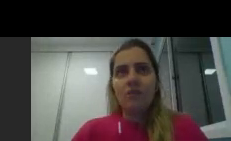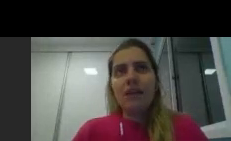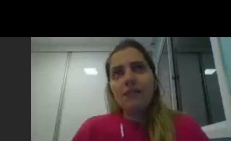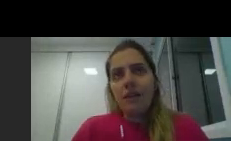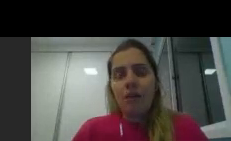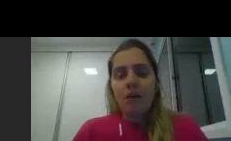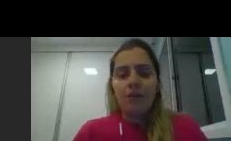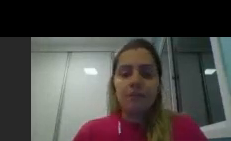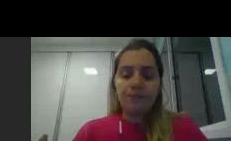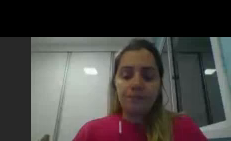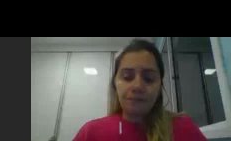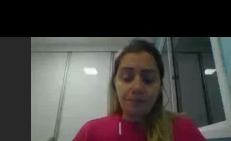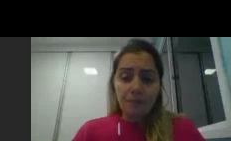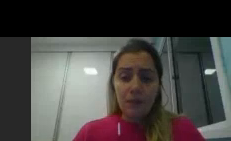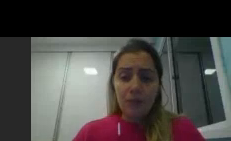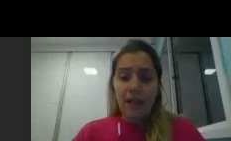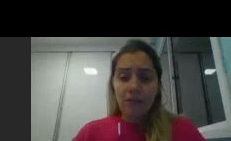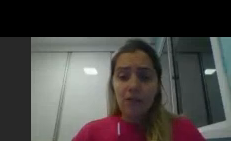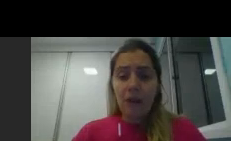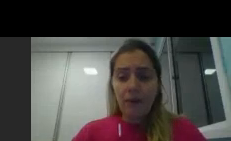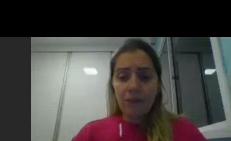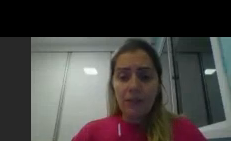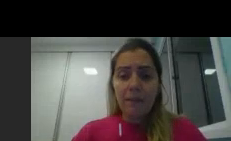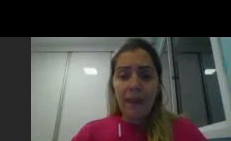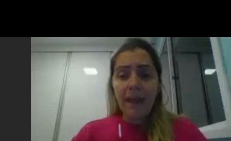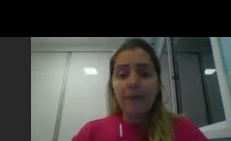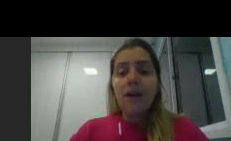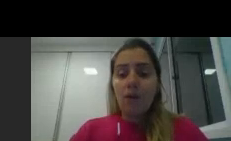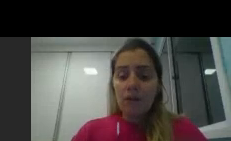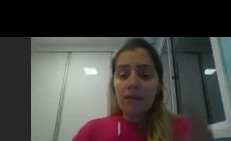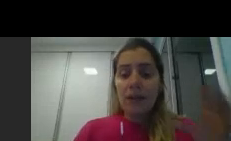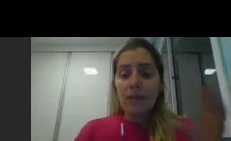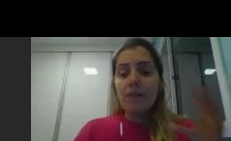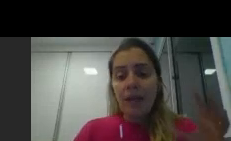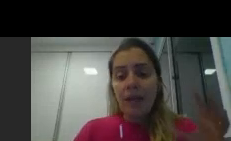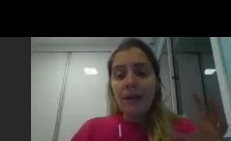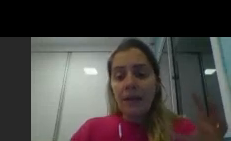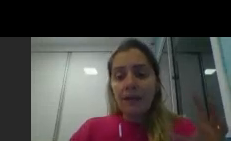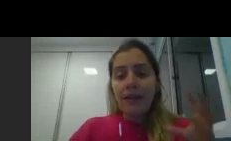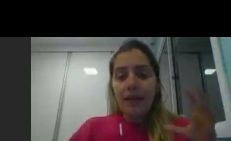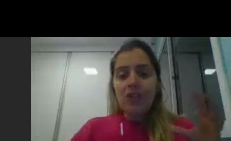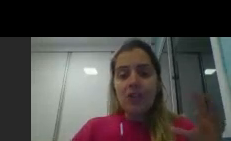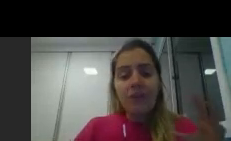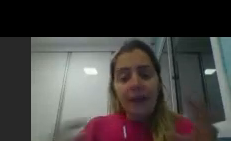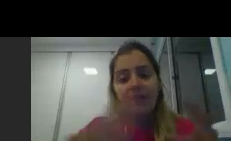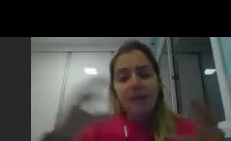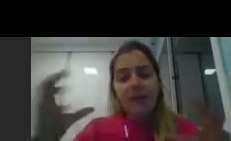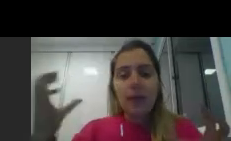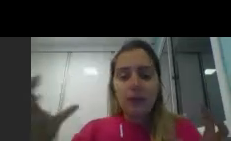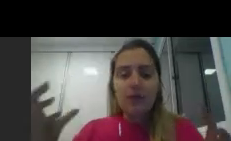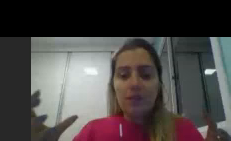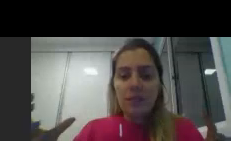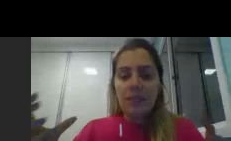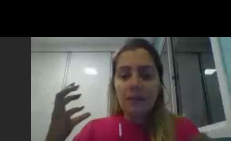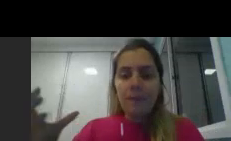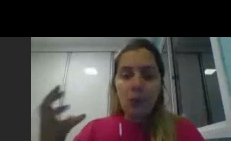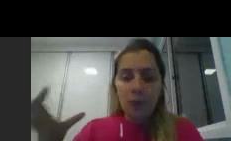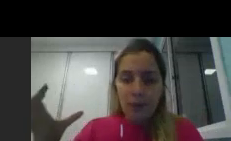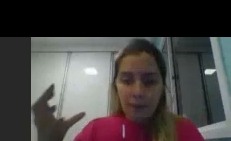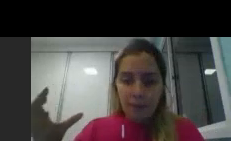do indivíduo nascer, óbvio. No caso de um aborto também, o sistema imune da mãe, que é negativo, vai entrar em contato